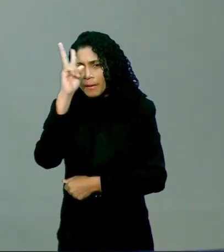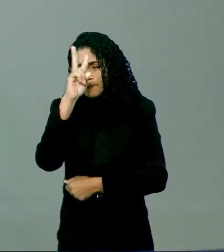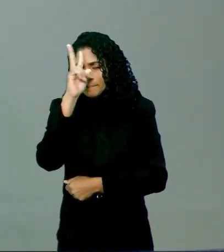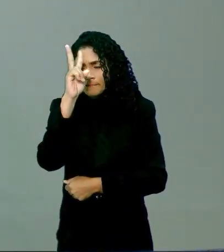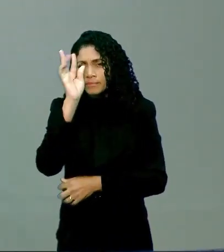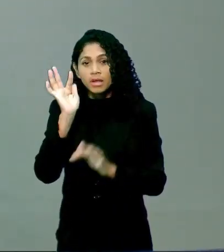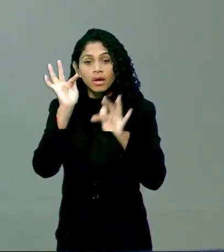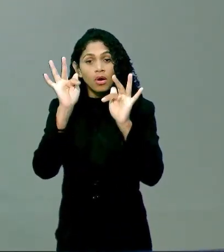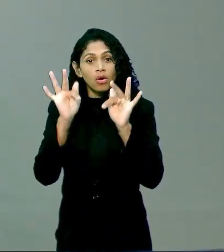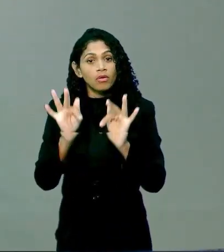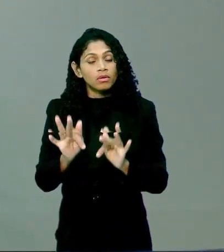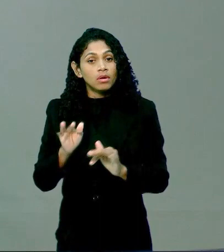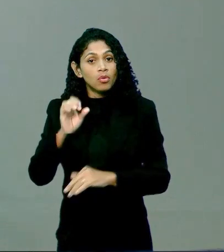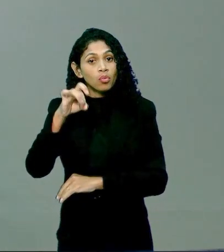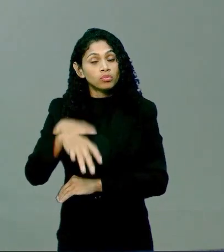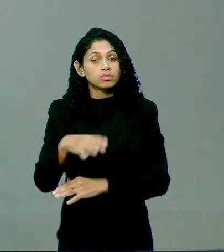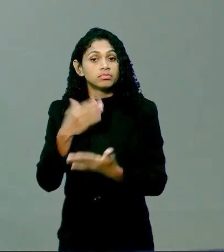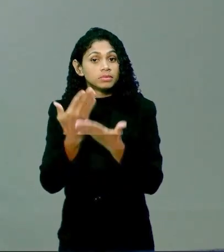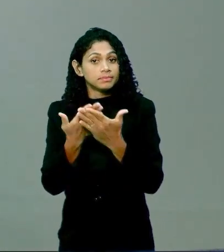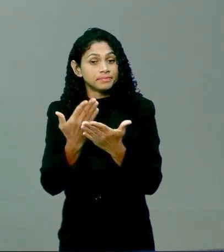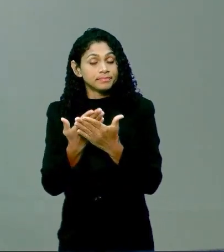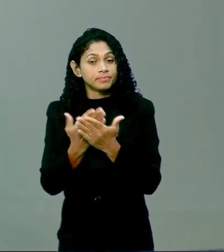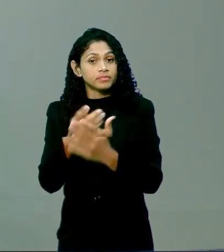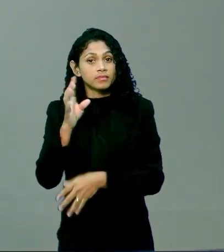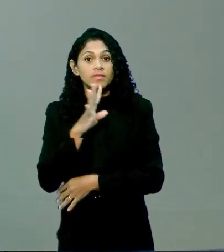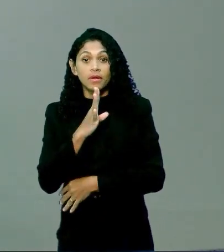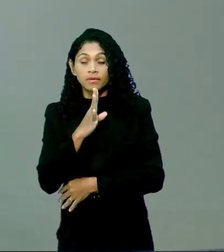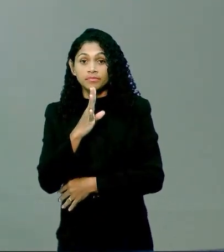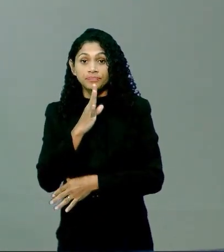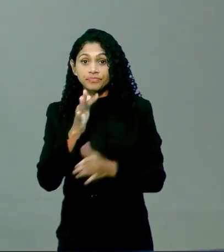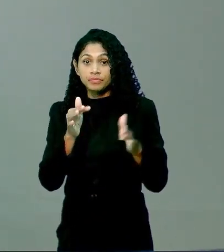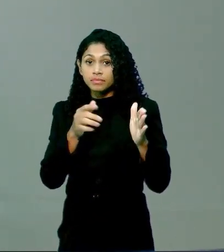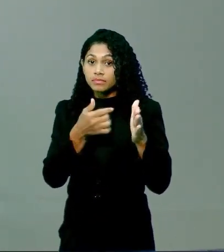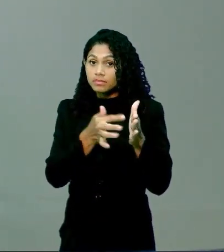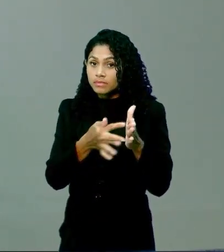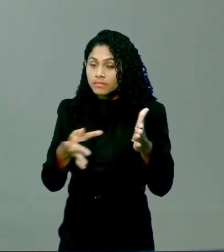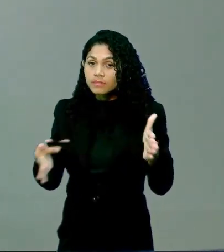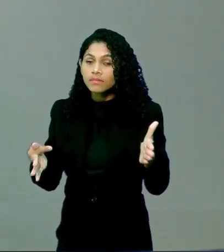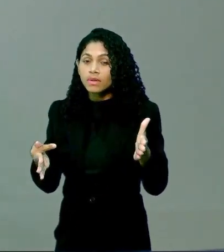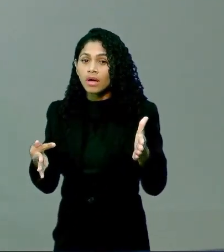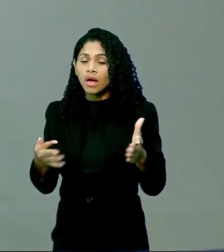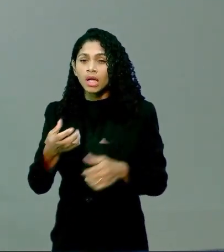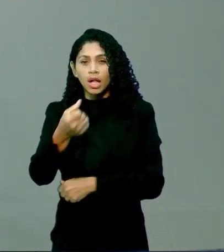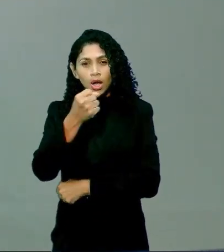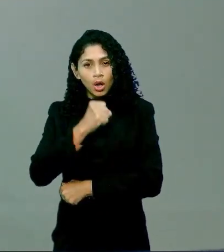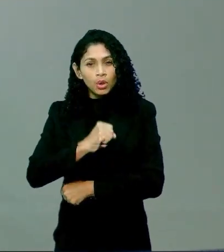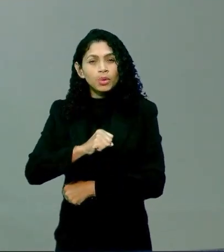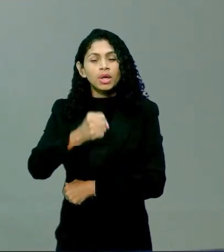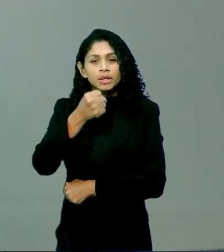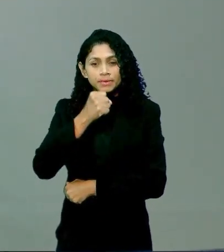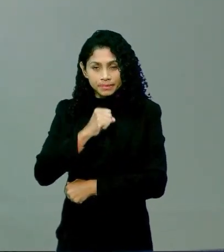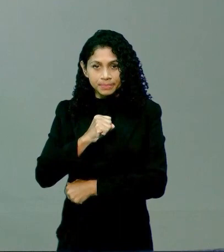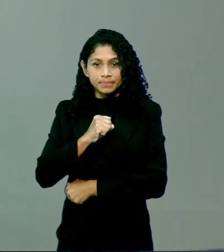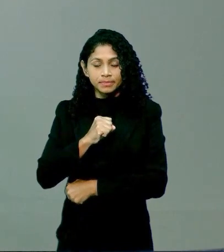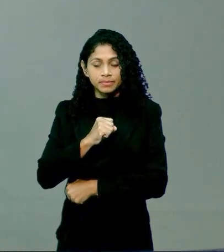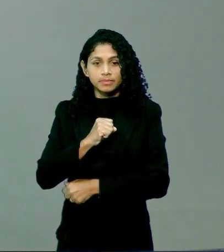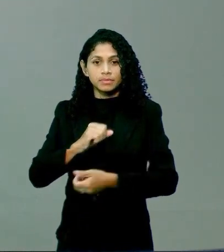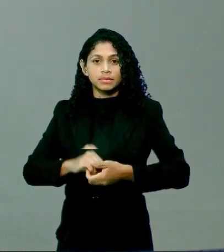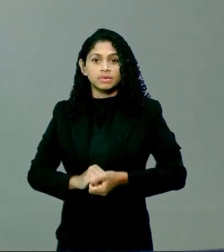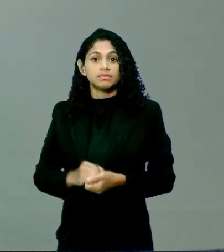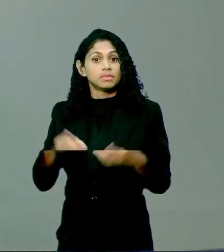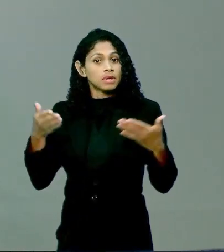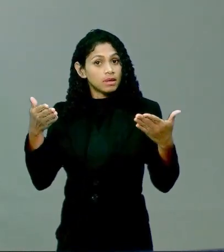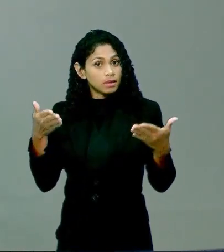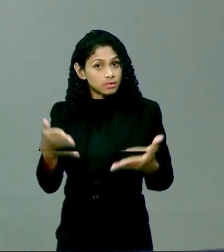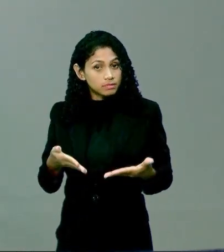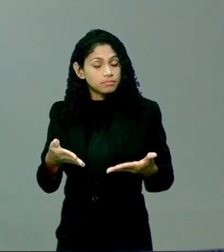última aula sobre aceleração, conhecemos lá a fórmula do sorvete, que era a função horária de posição.